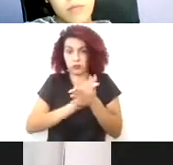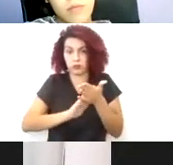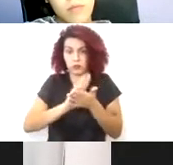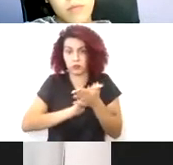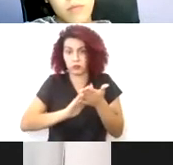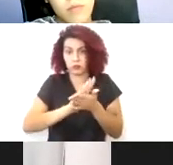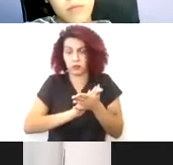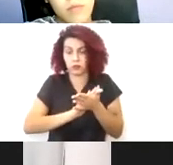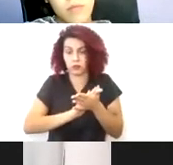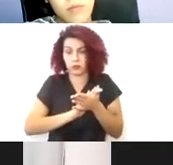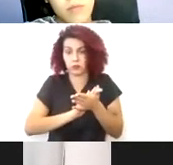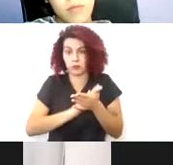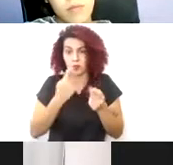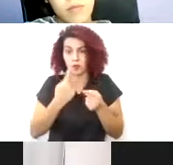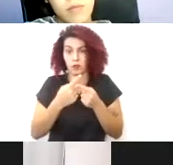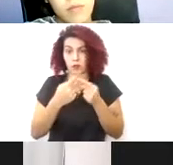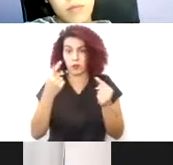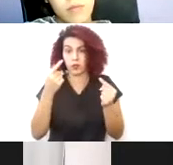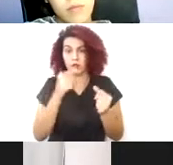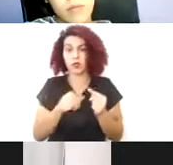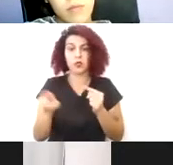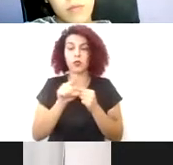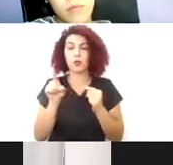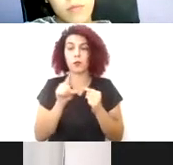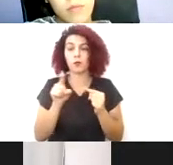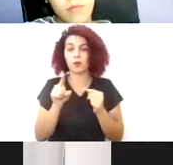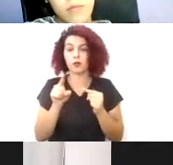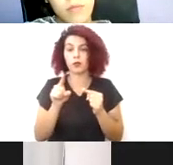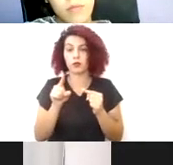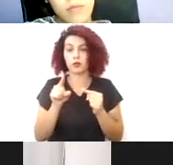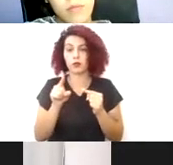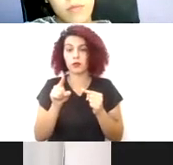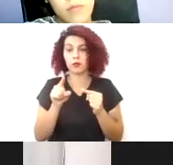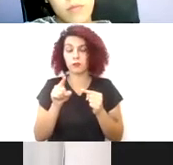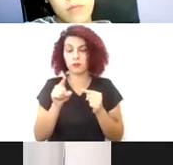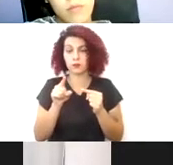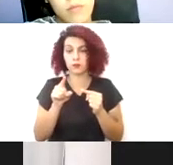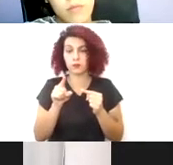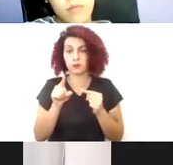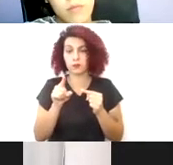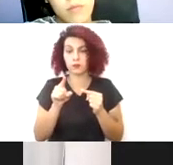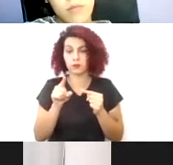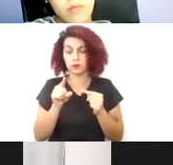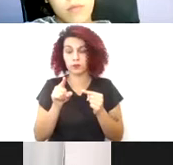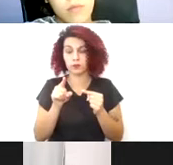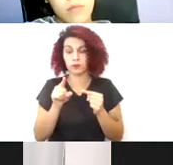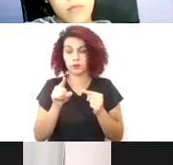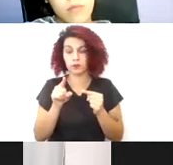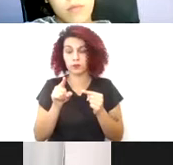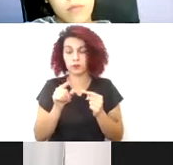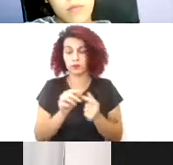imagem de estou a da imagem que atendidas também o que é vendido imagem há uma semiótica que é trabalhada que é vendida nesse lugar